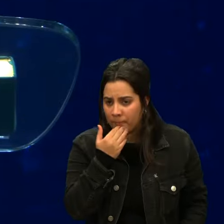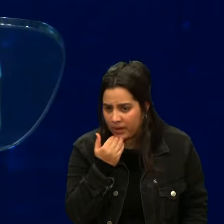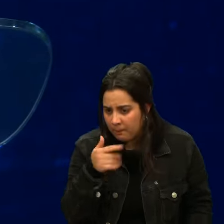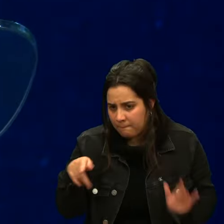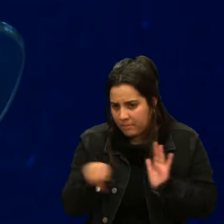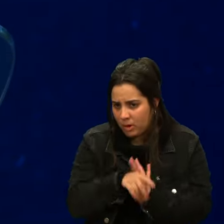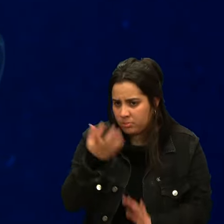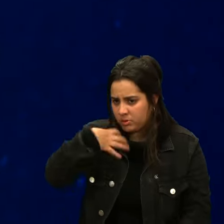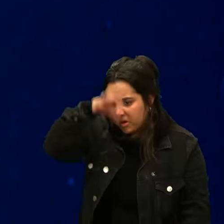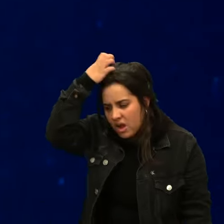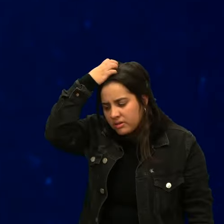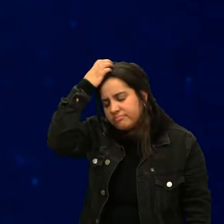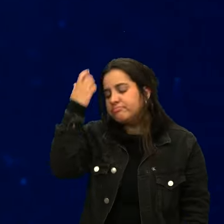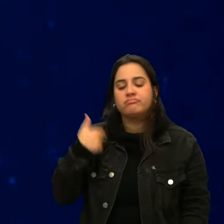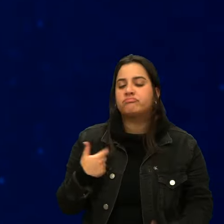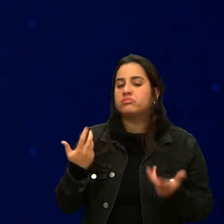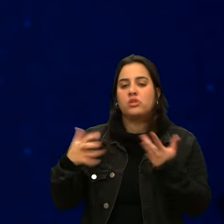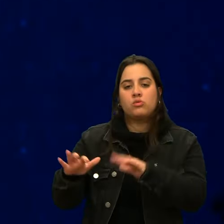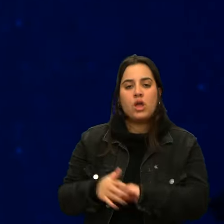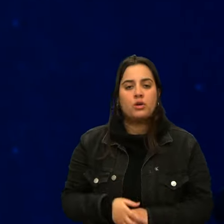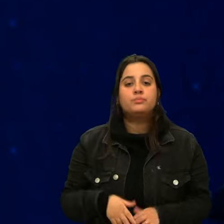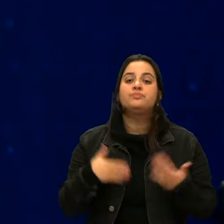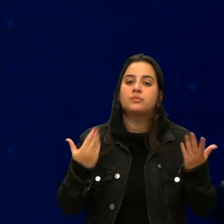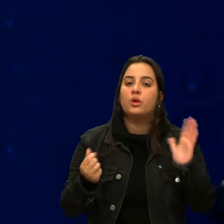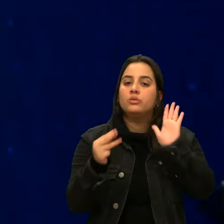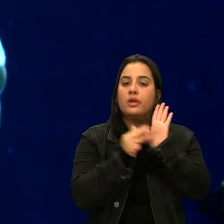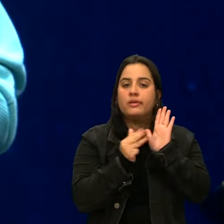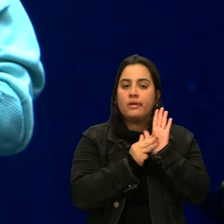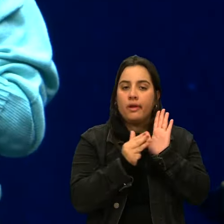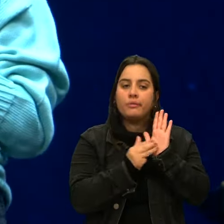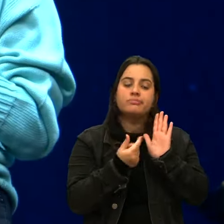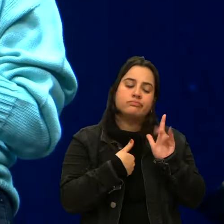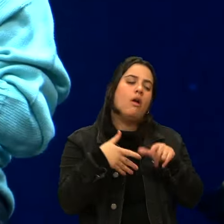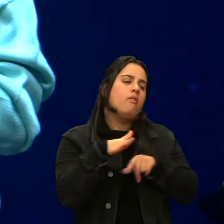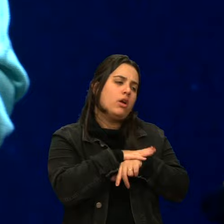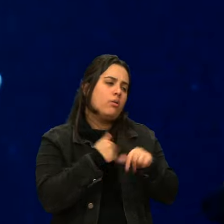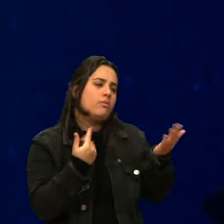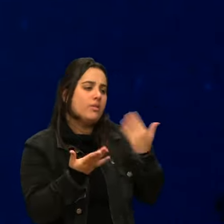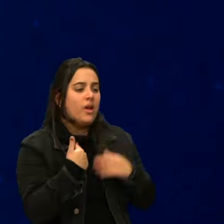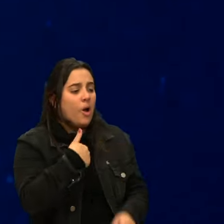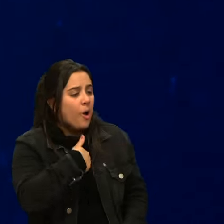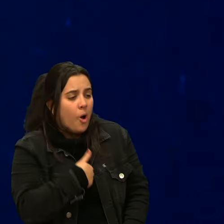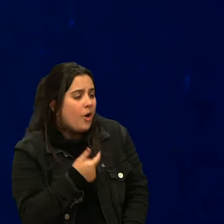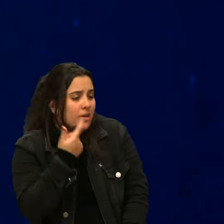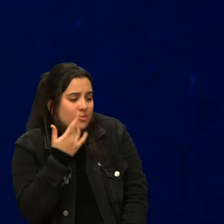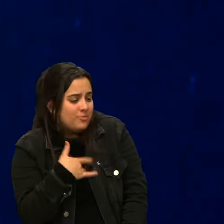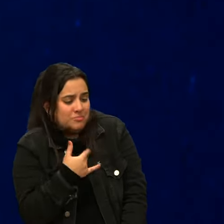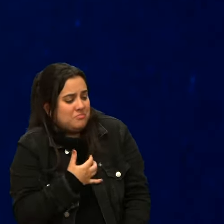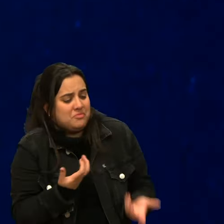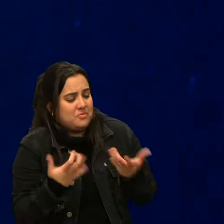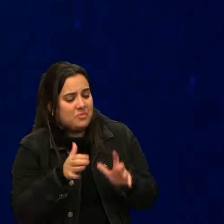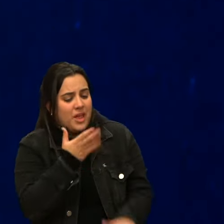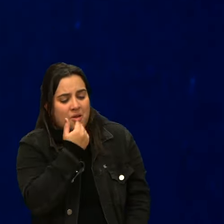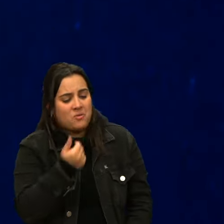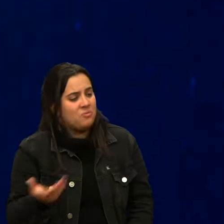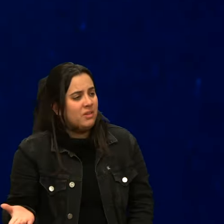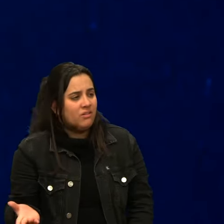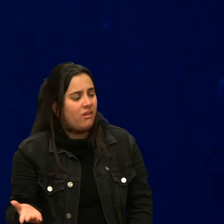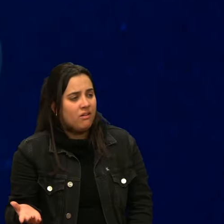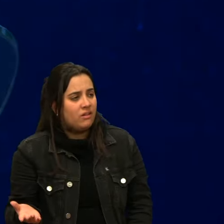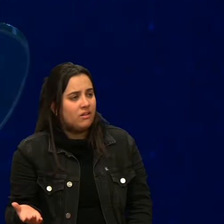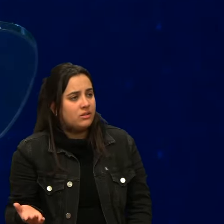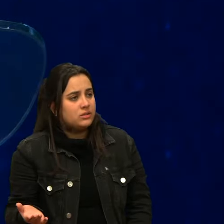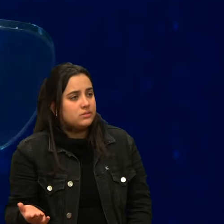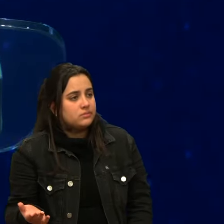chefe responsável e ele fala, olha, eu não quero me contaminar com essa comida. Por quê?